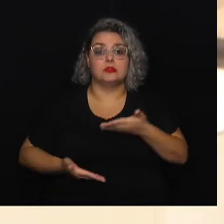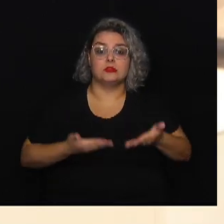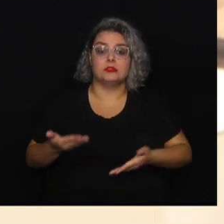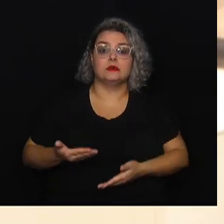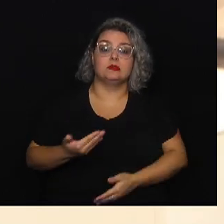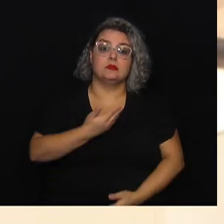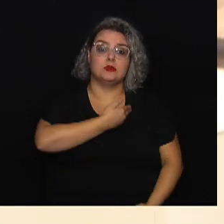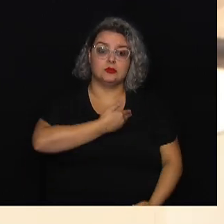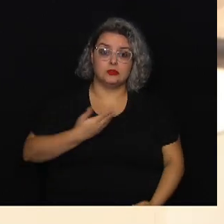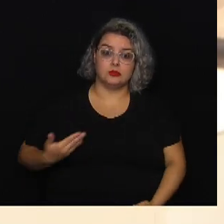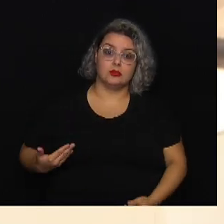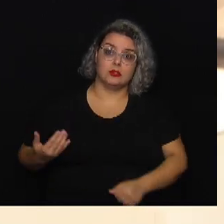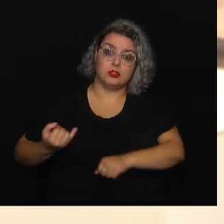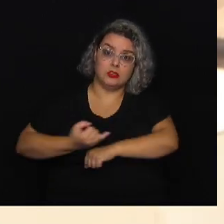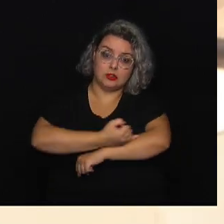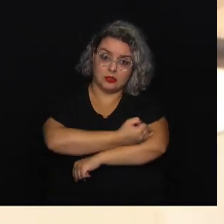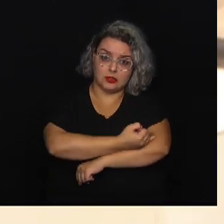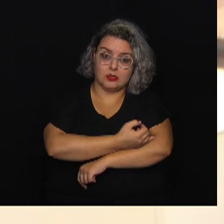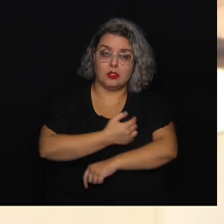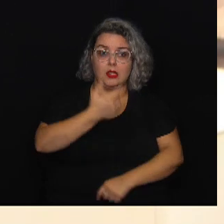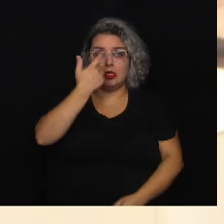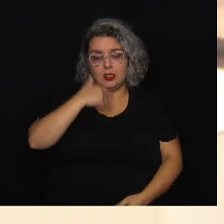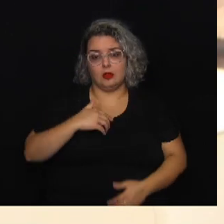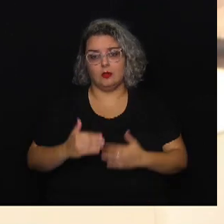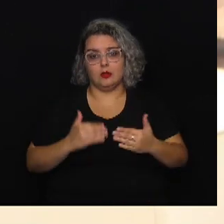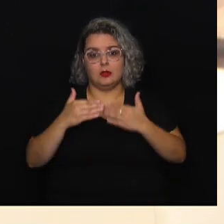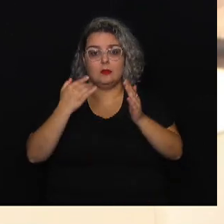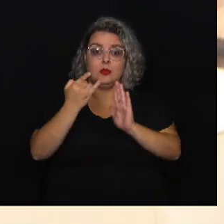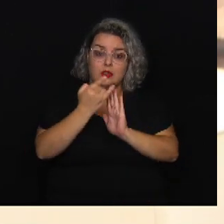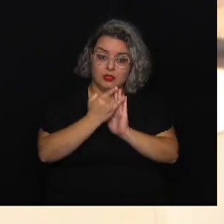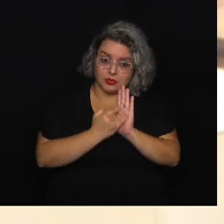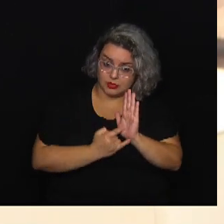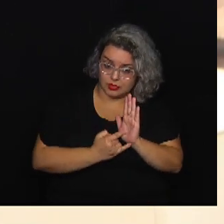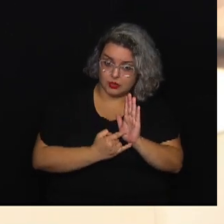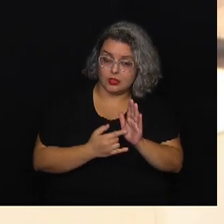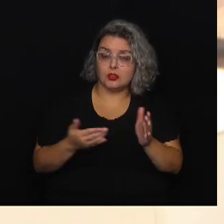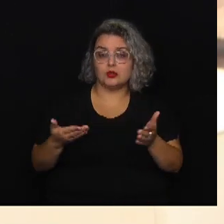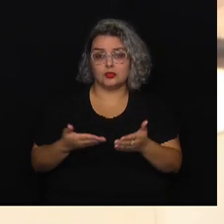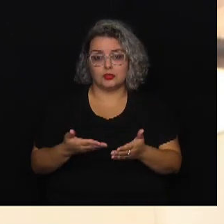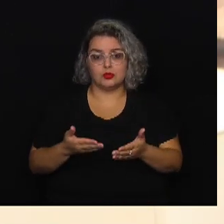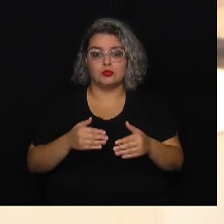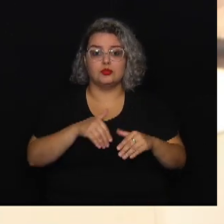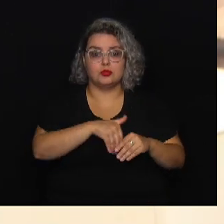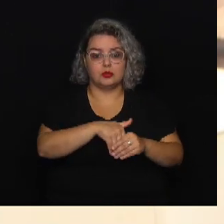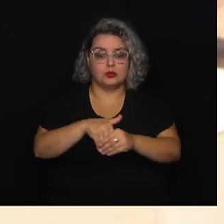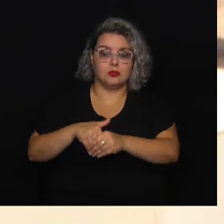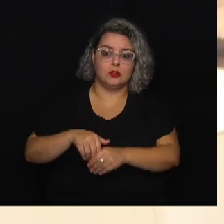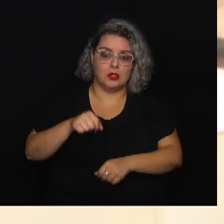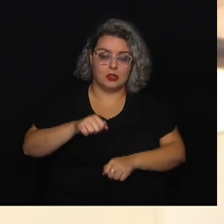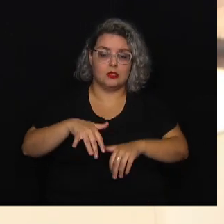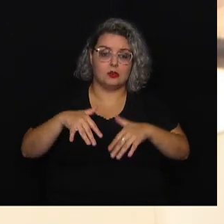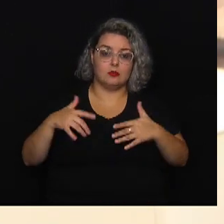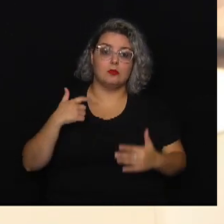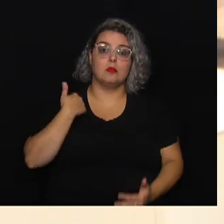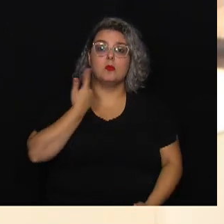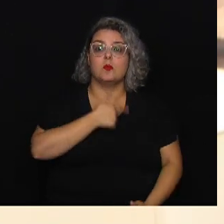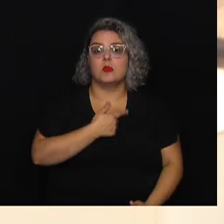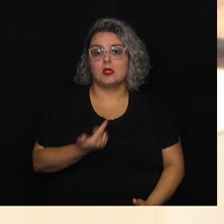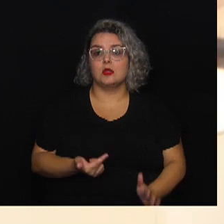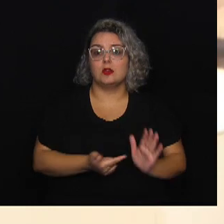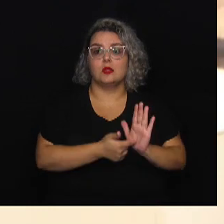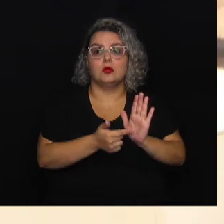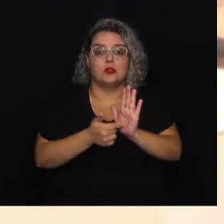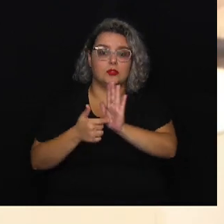Públicos e Infraestrutura, eu elaborei esse documento que hoje será votado aqui em plenário para a gente mostrar